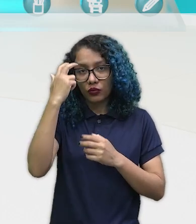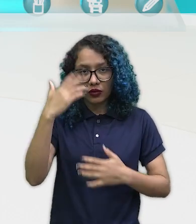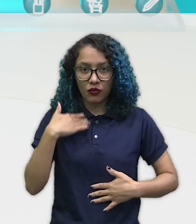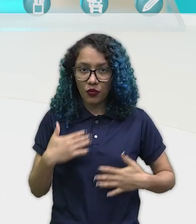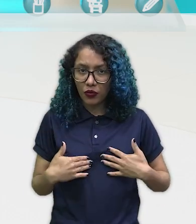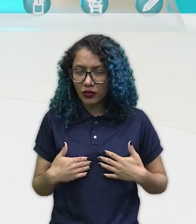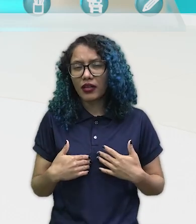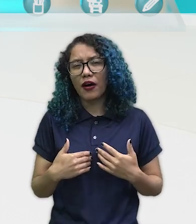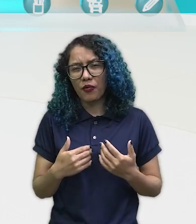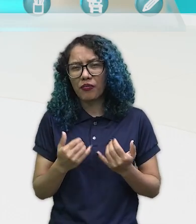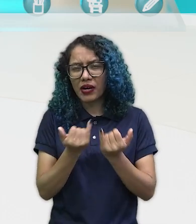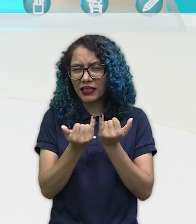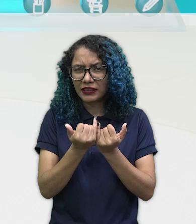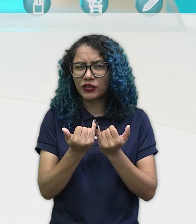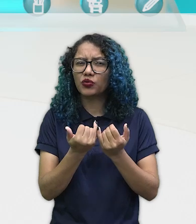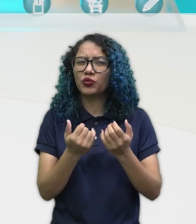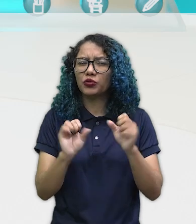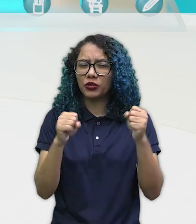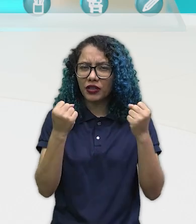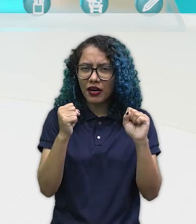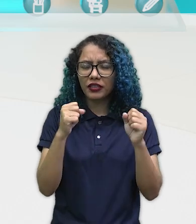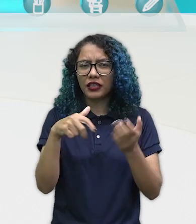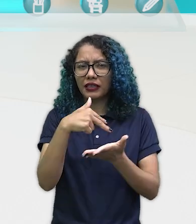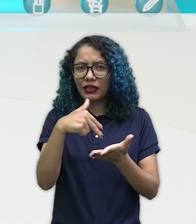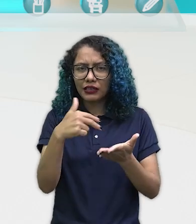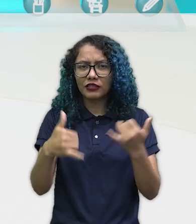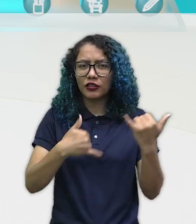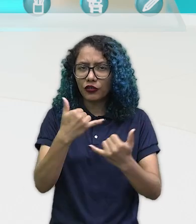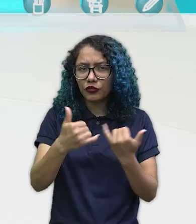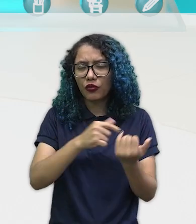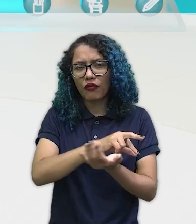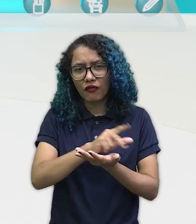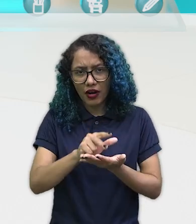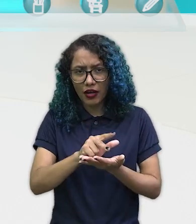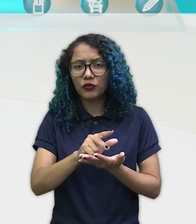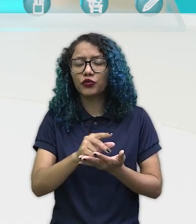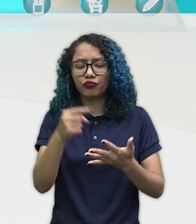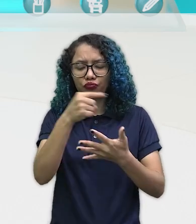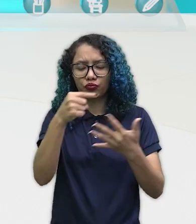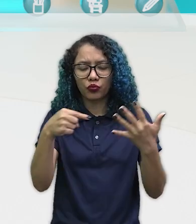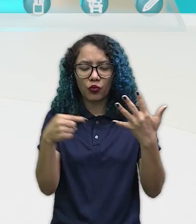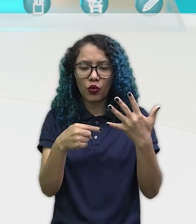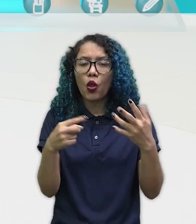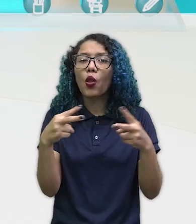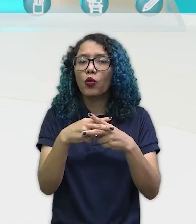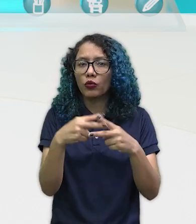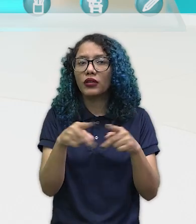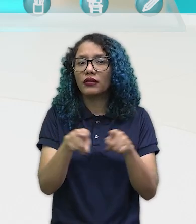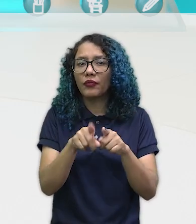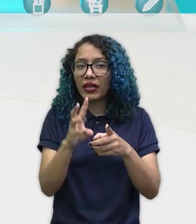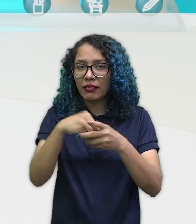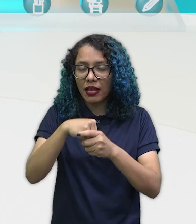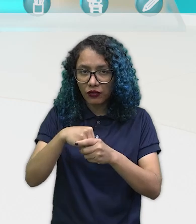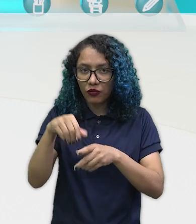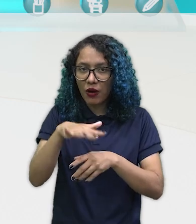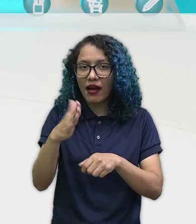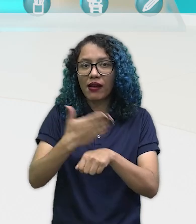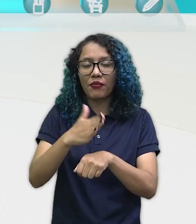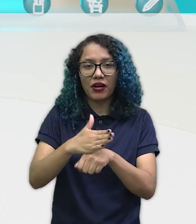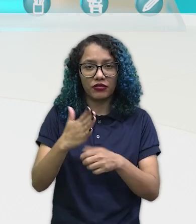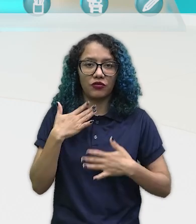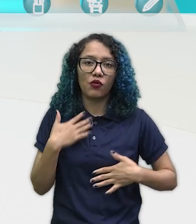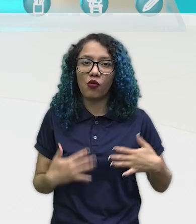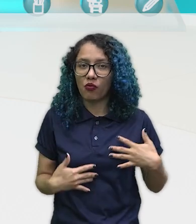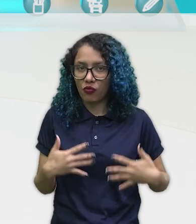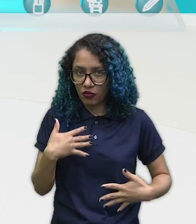a ginástica, as danças, os jogos, as lutas também compõem um subgrupo dentro das